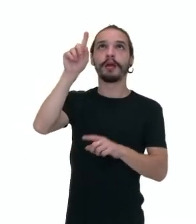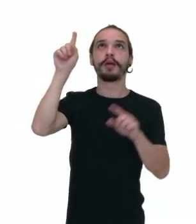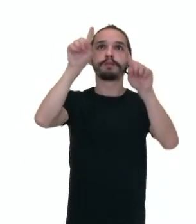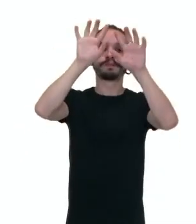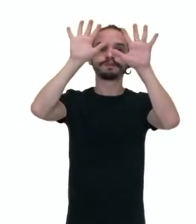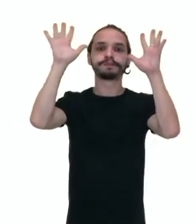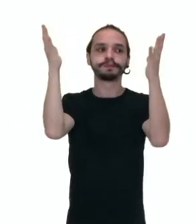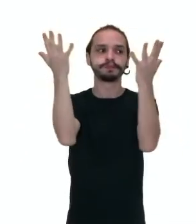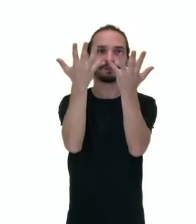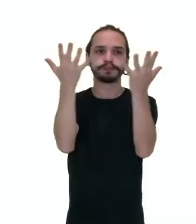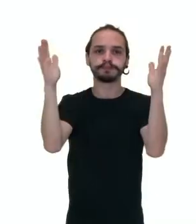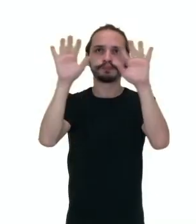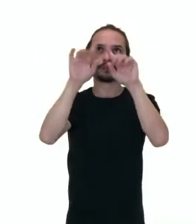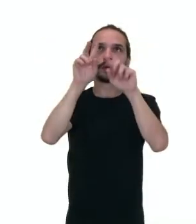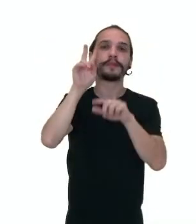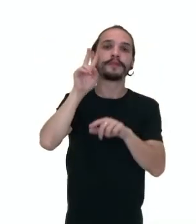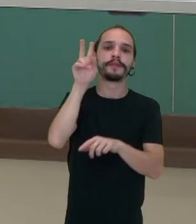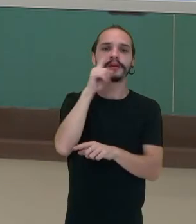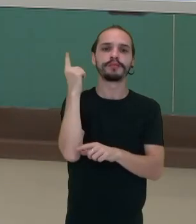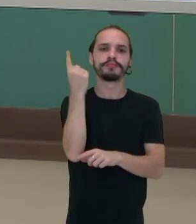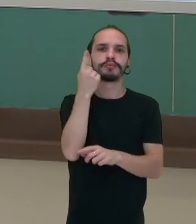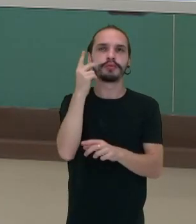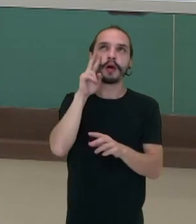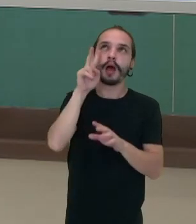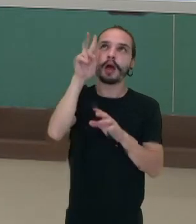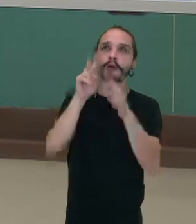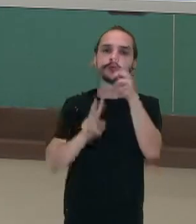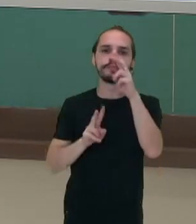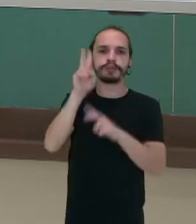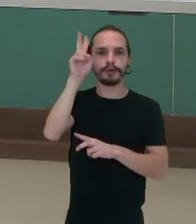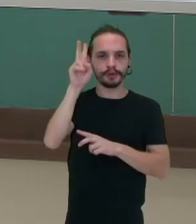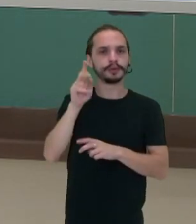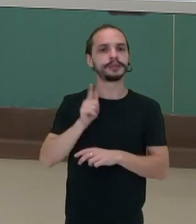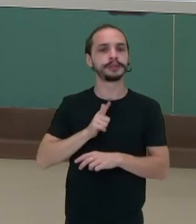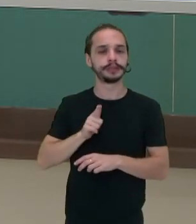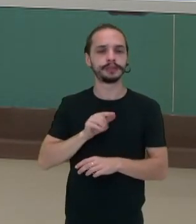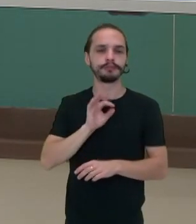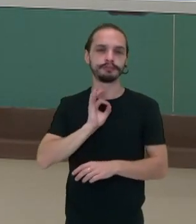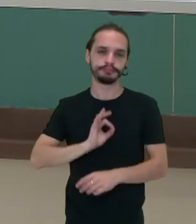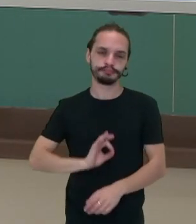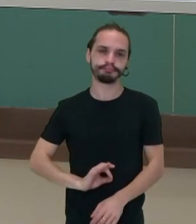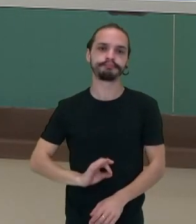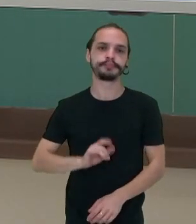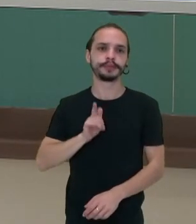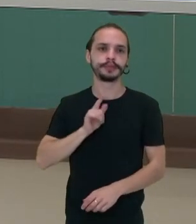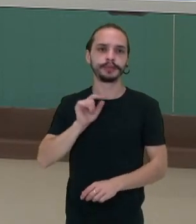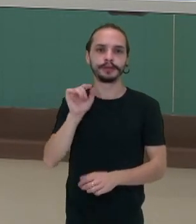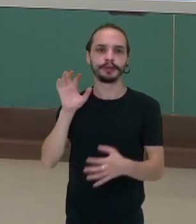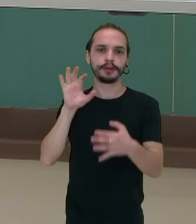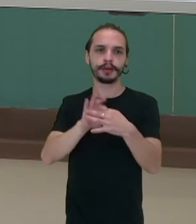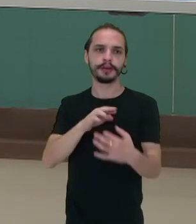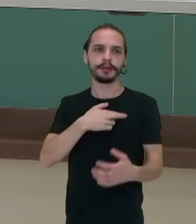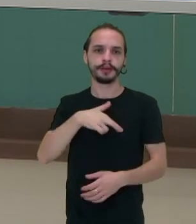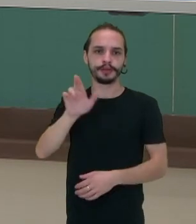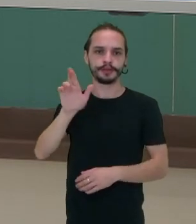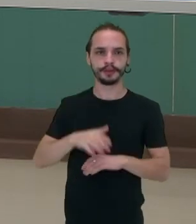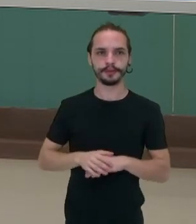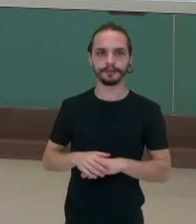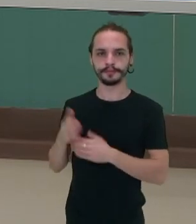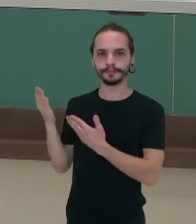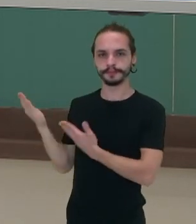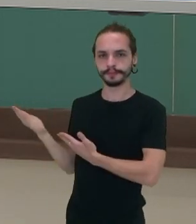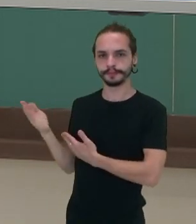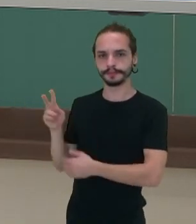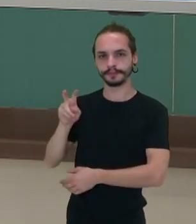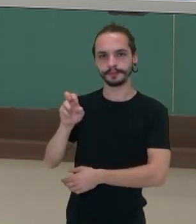circular, como se fosse um redemoinho. E ele, Andrea Pozzo, ele era jesuíta, tinha muito essa concepção da religião. E nós temos Werner,